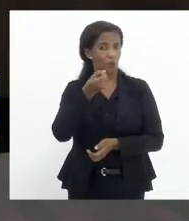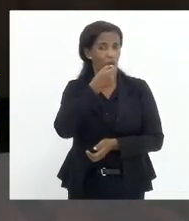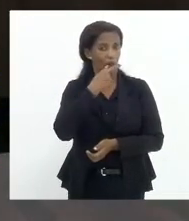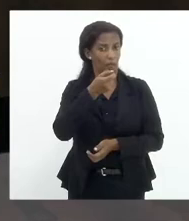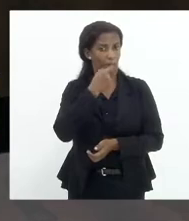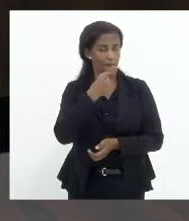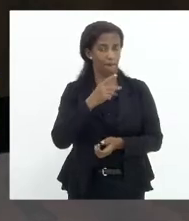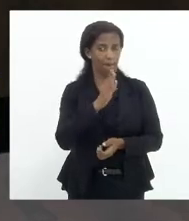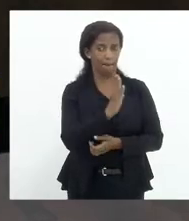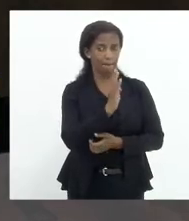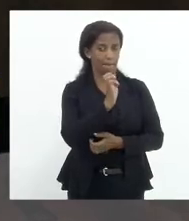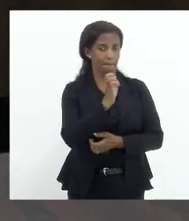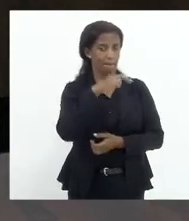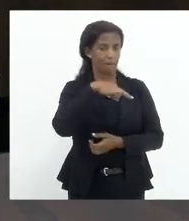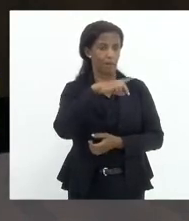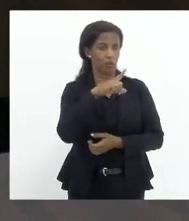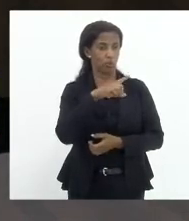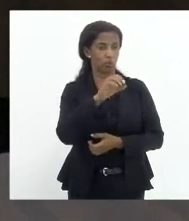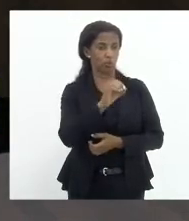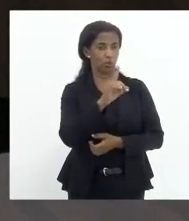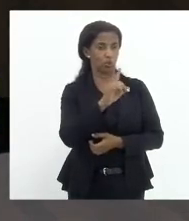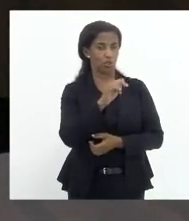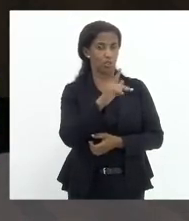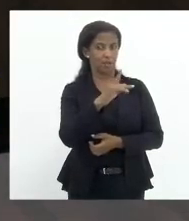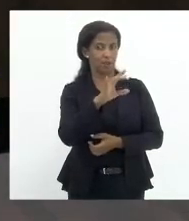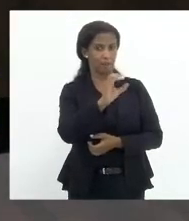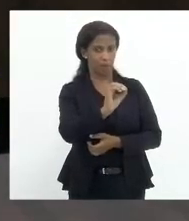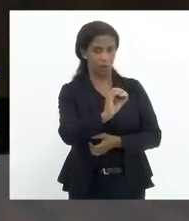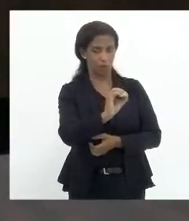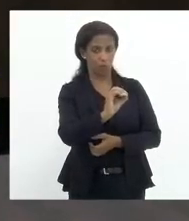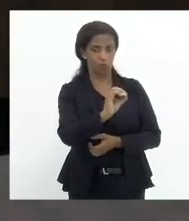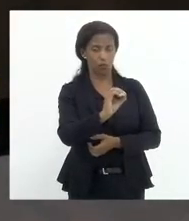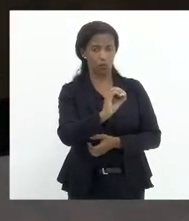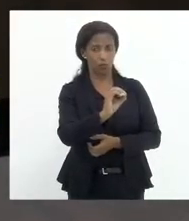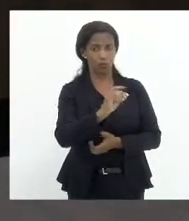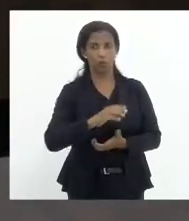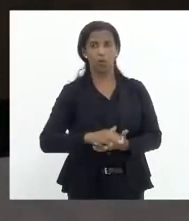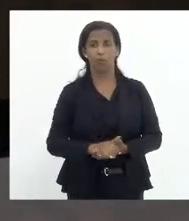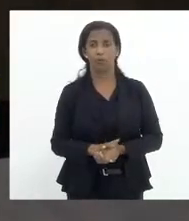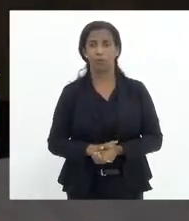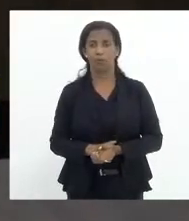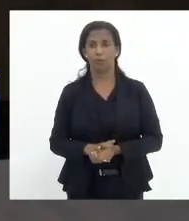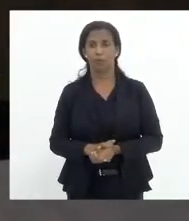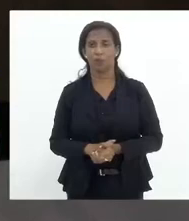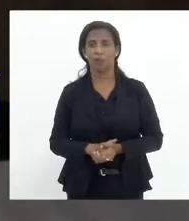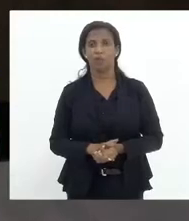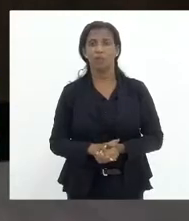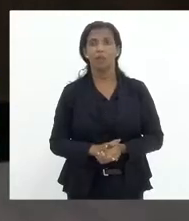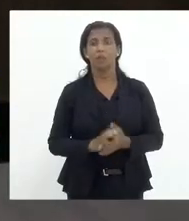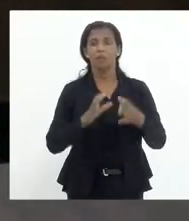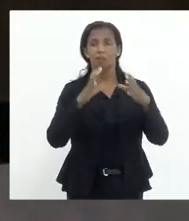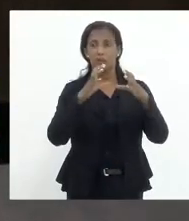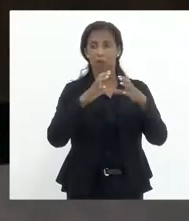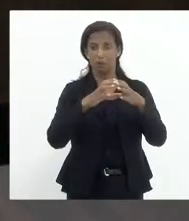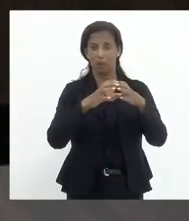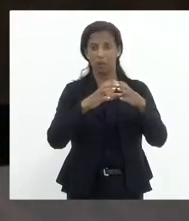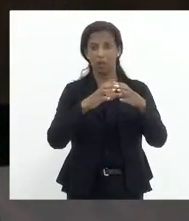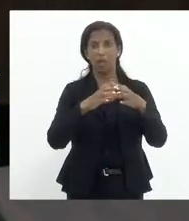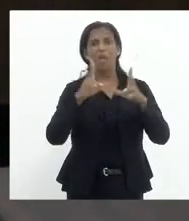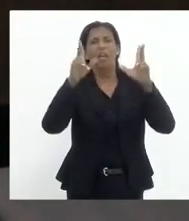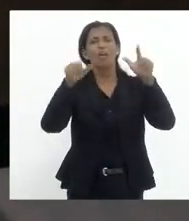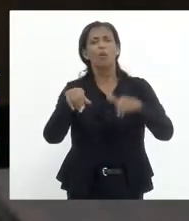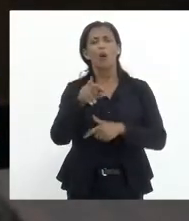os benzodiazepínicos eu não sou médico mas aqui há uma a uma categoria que a categoria do